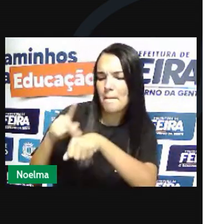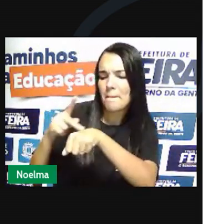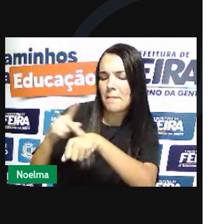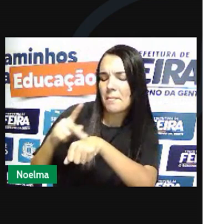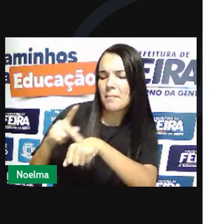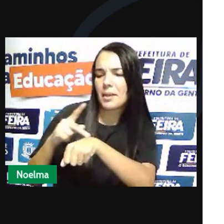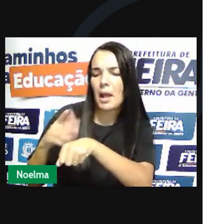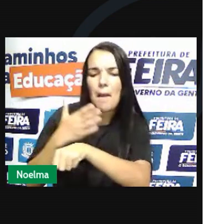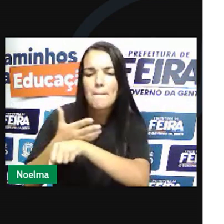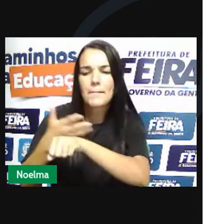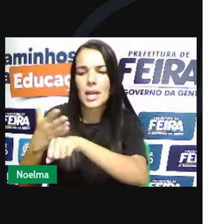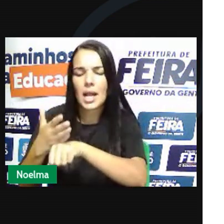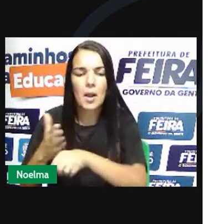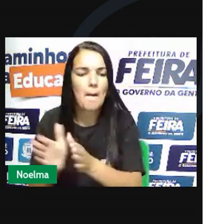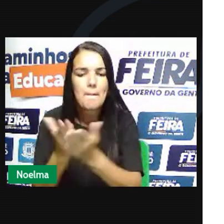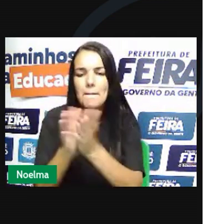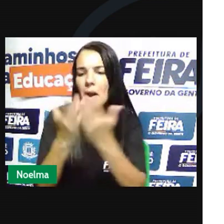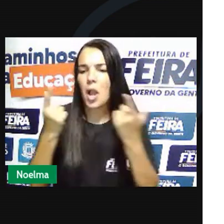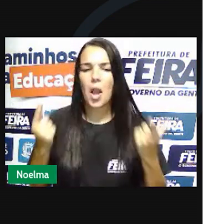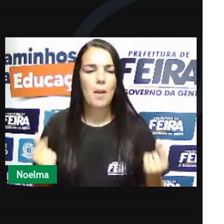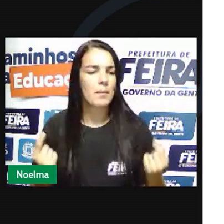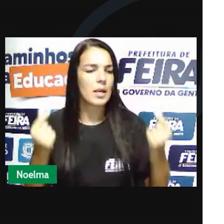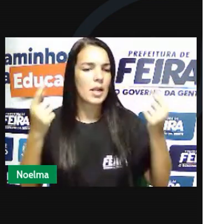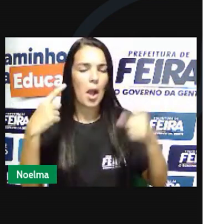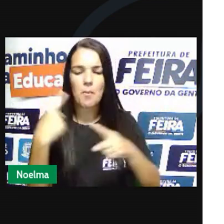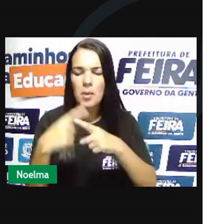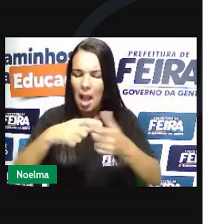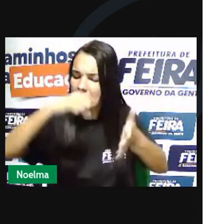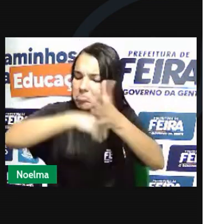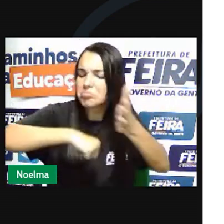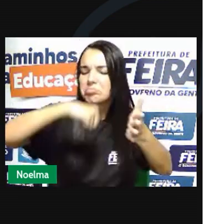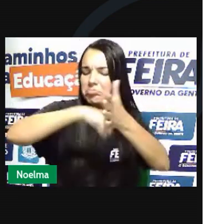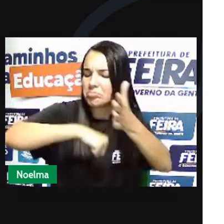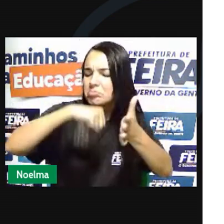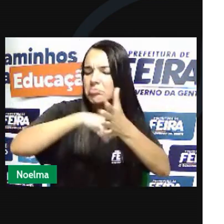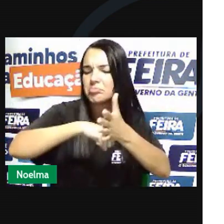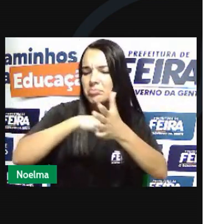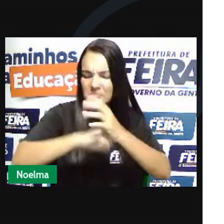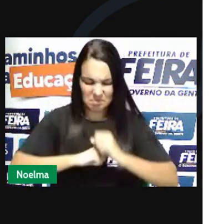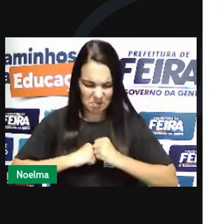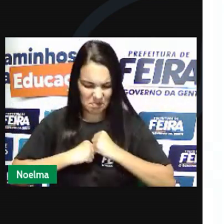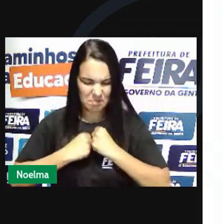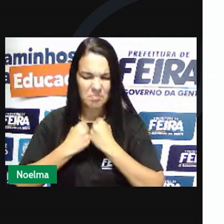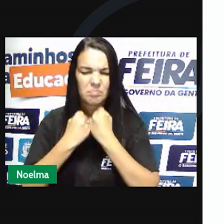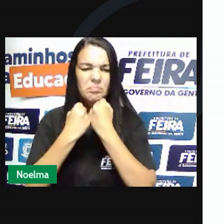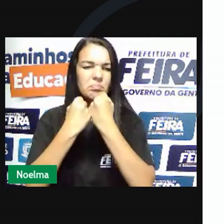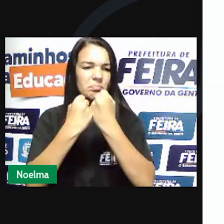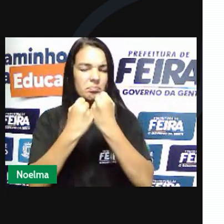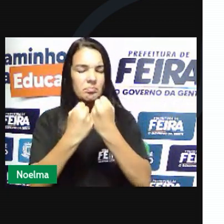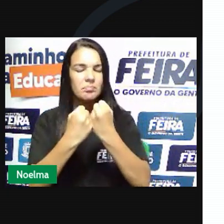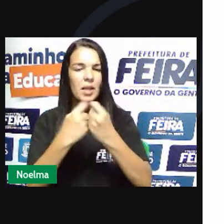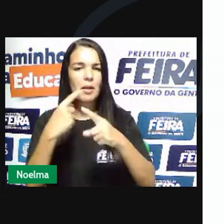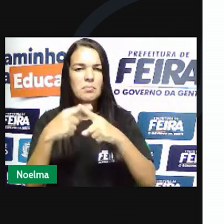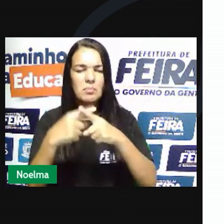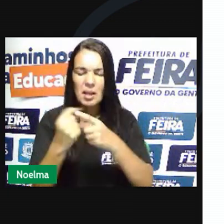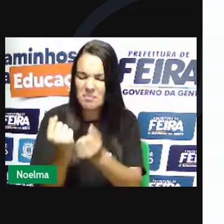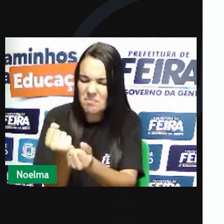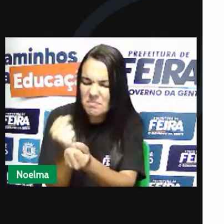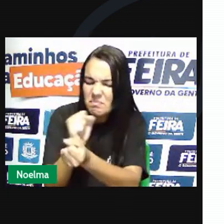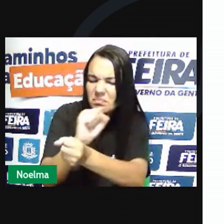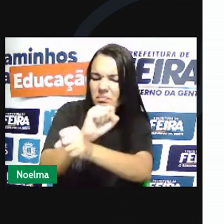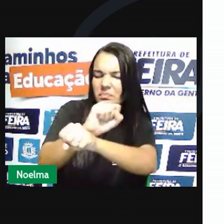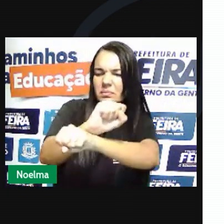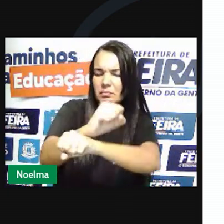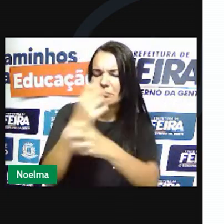ricos de valor, para lutarem contra a força do sistema opressor. A crueldade era